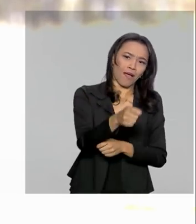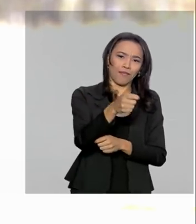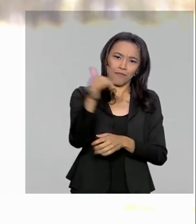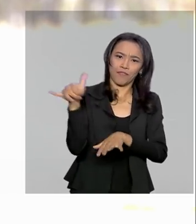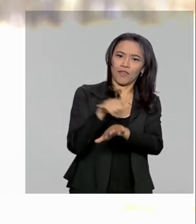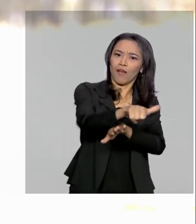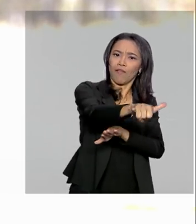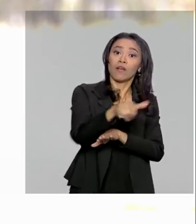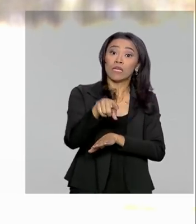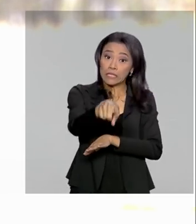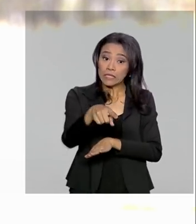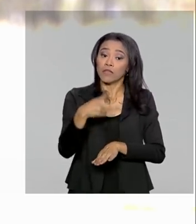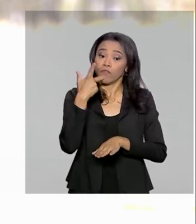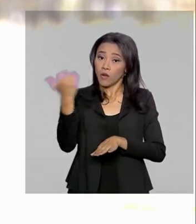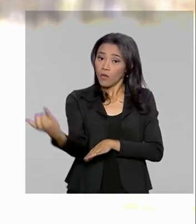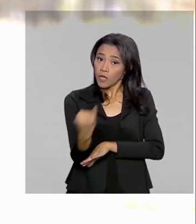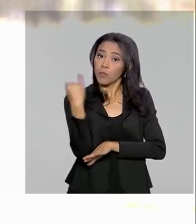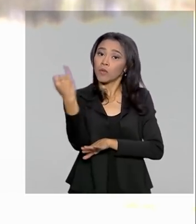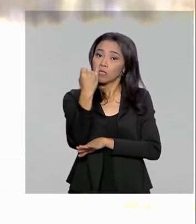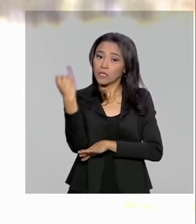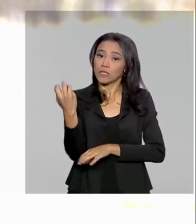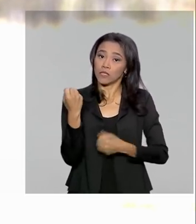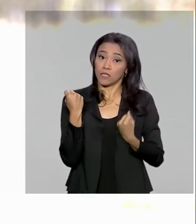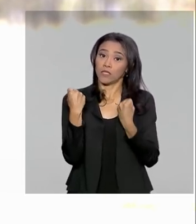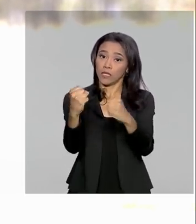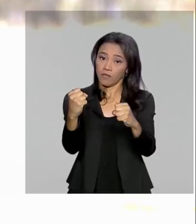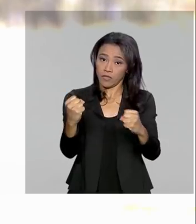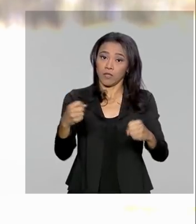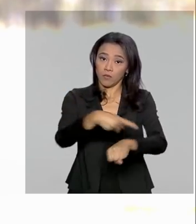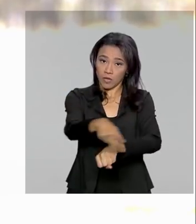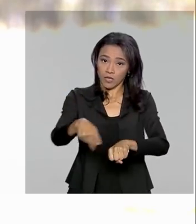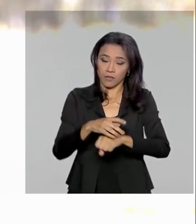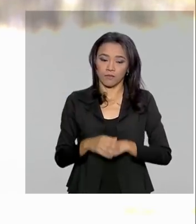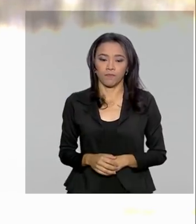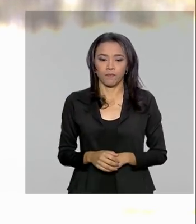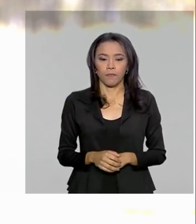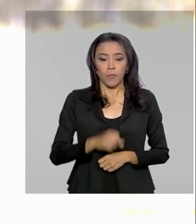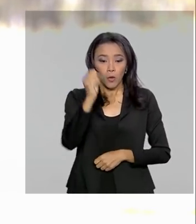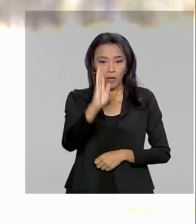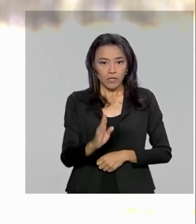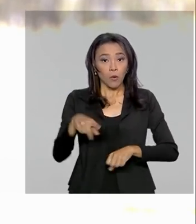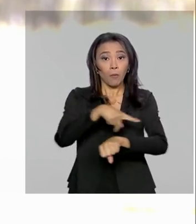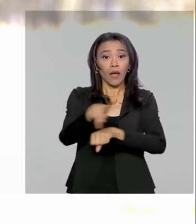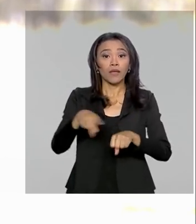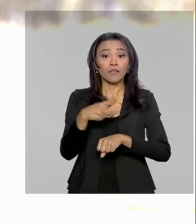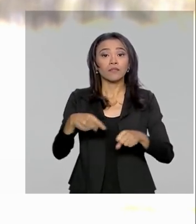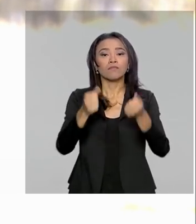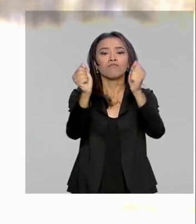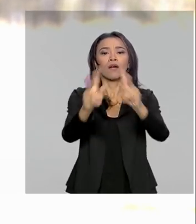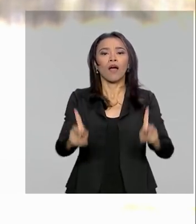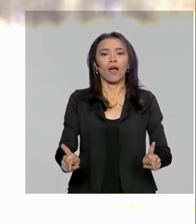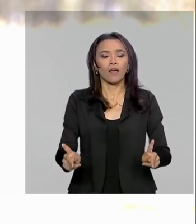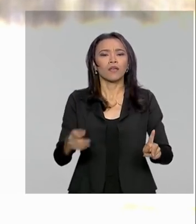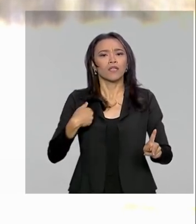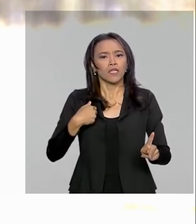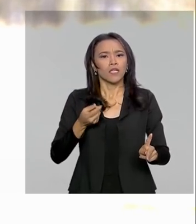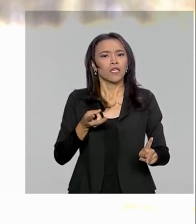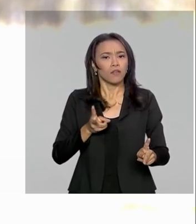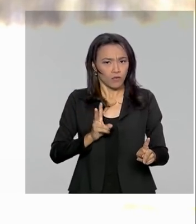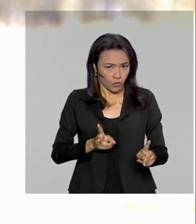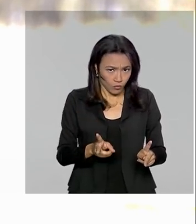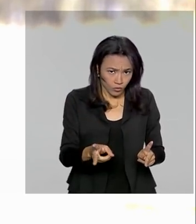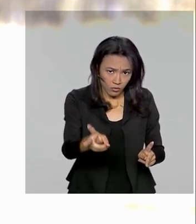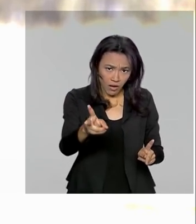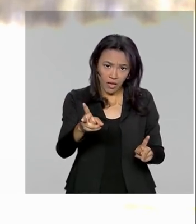importância de defender a soberania do país. O Brasil é um país pacífico, mas não pode continuar e não continuará